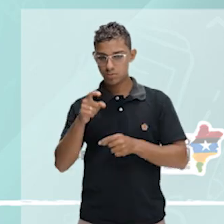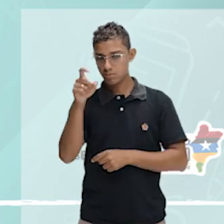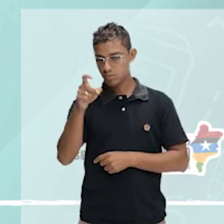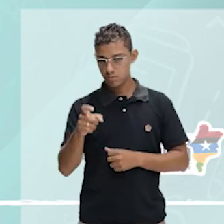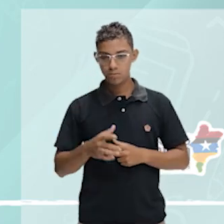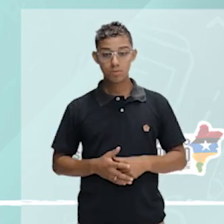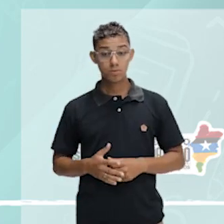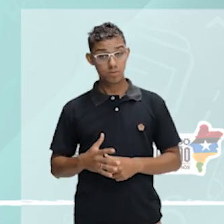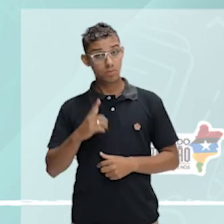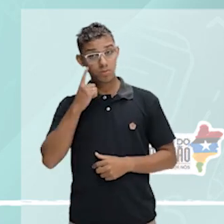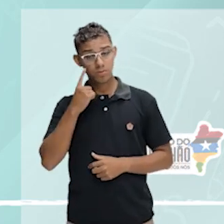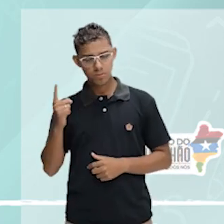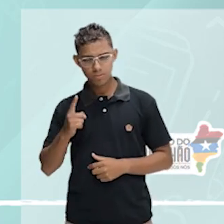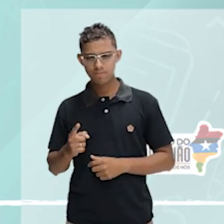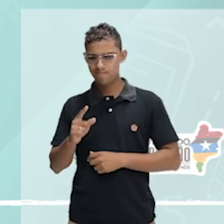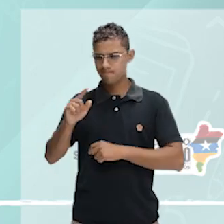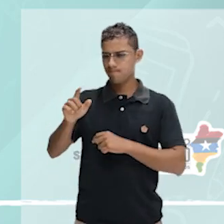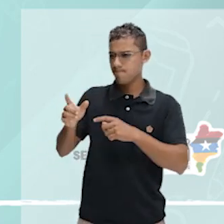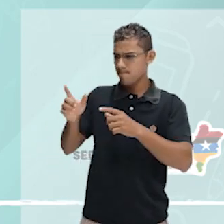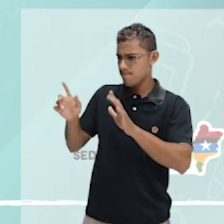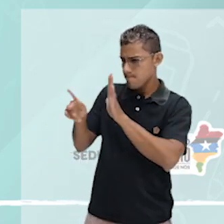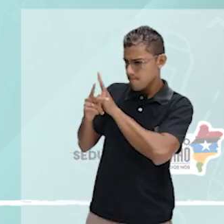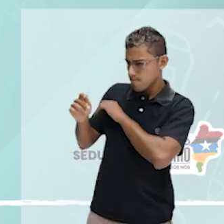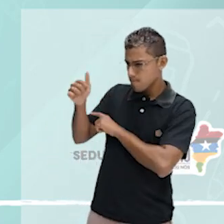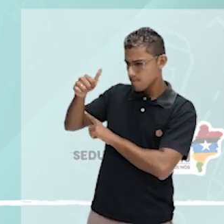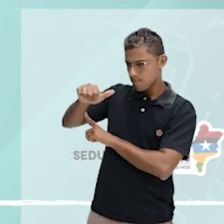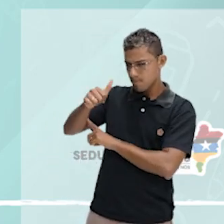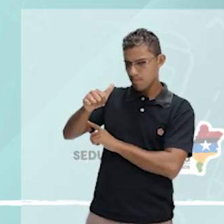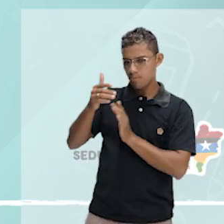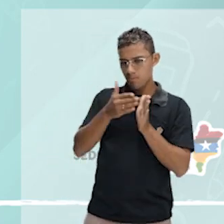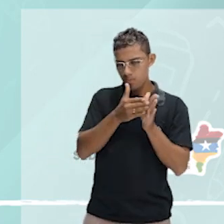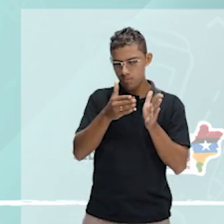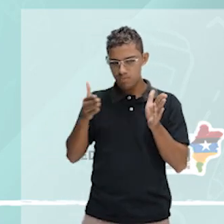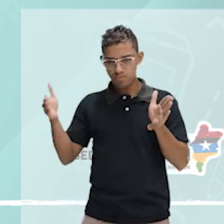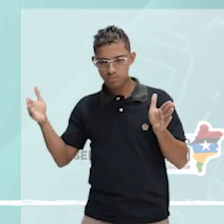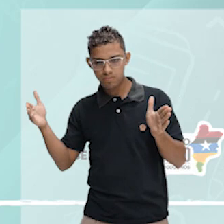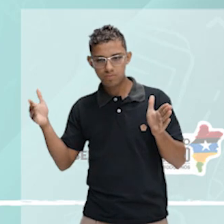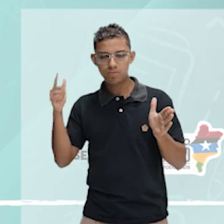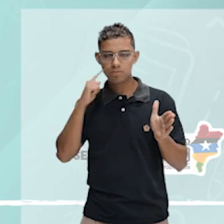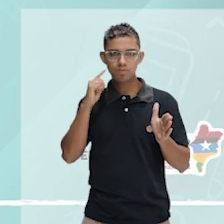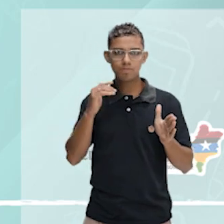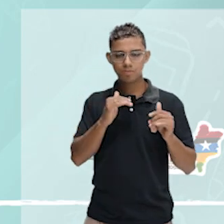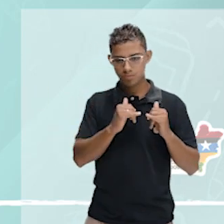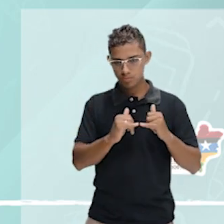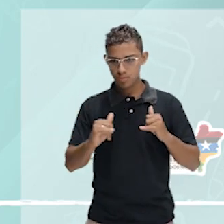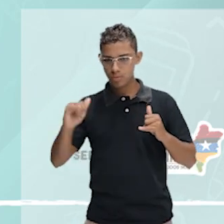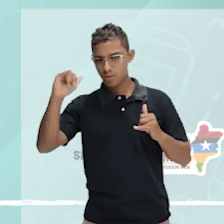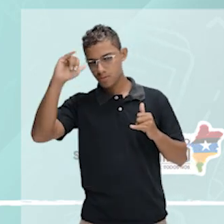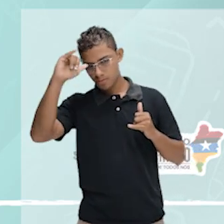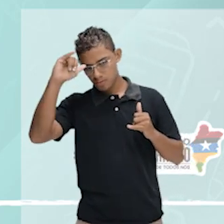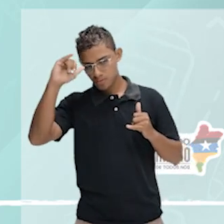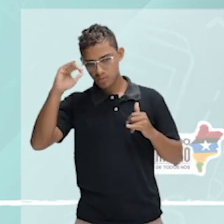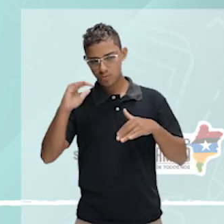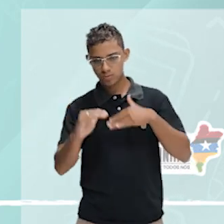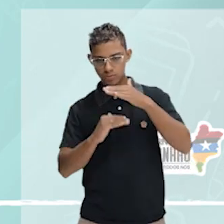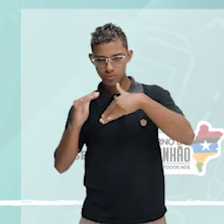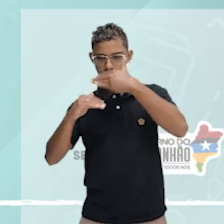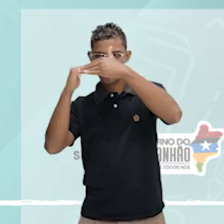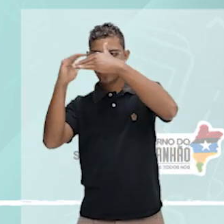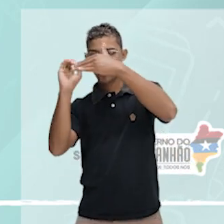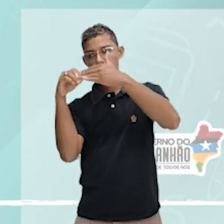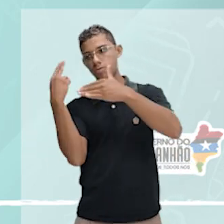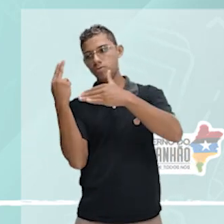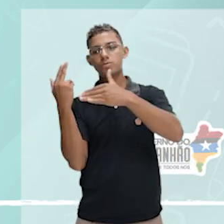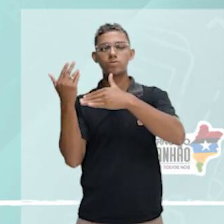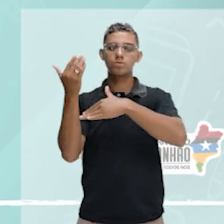o seu domínio a sua imagem o intervalo aonde ela é crescente ou decrescente por fim né construa faça